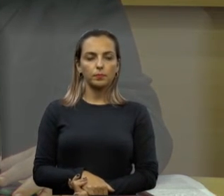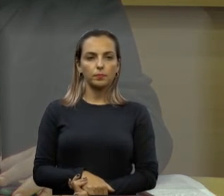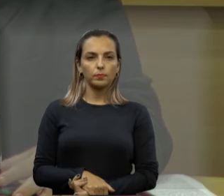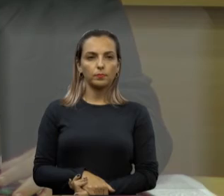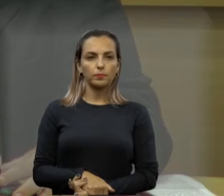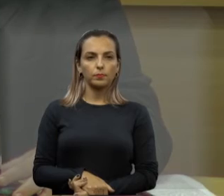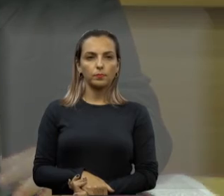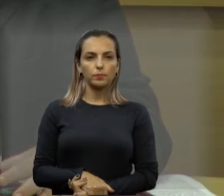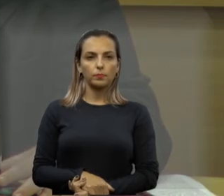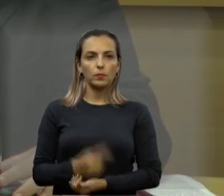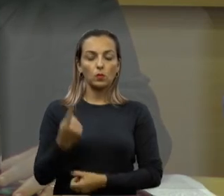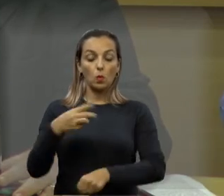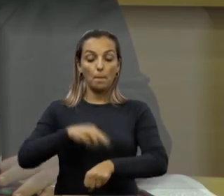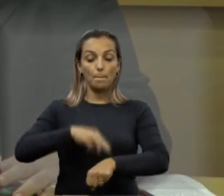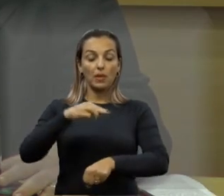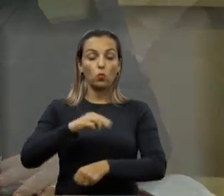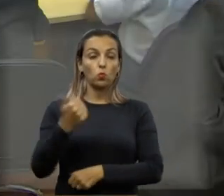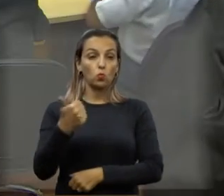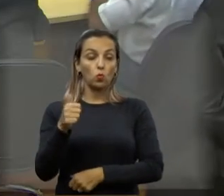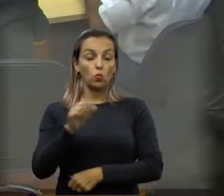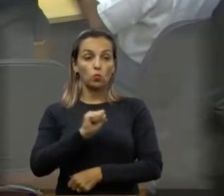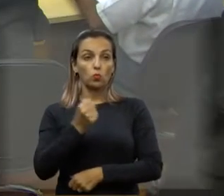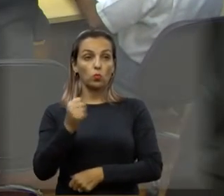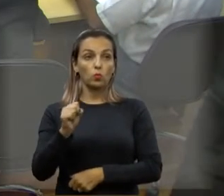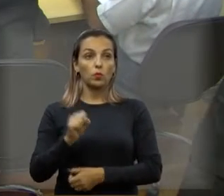um minuto e 11